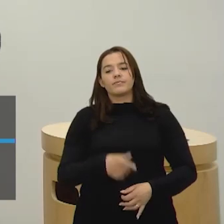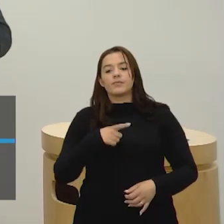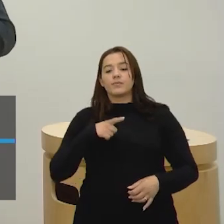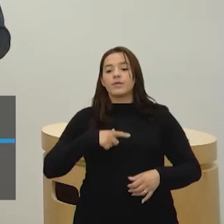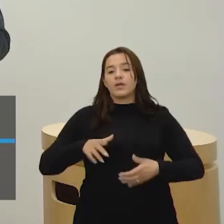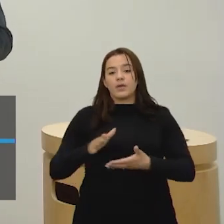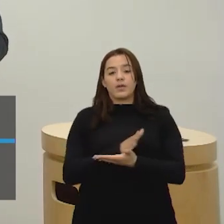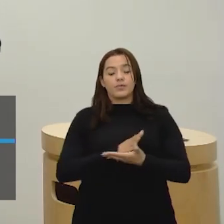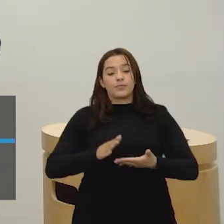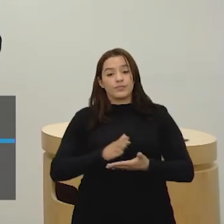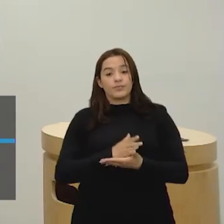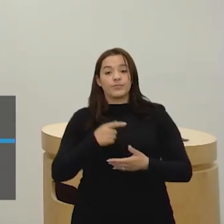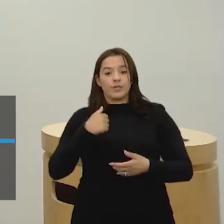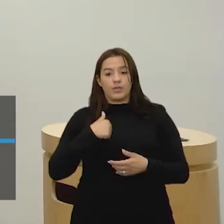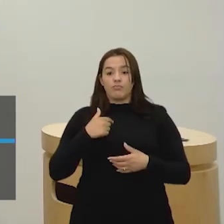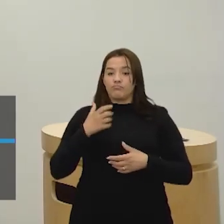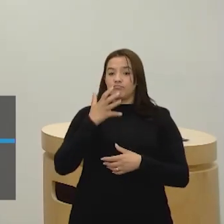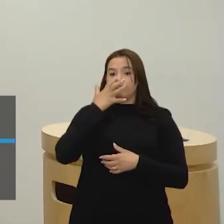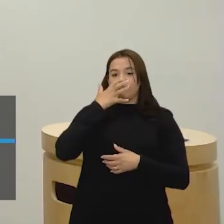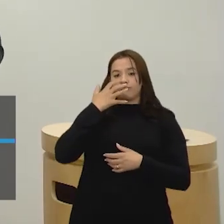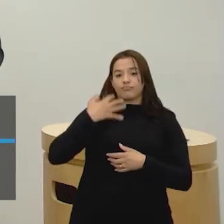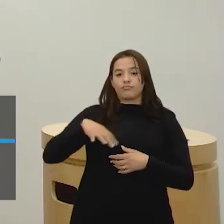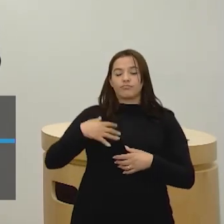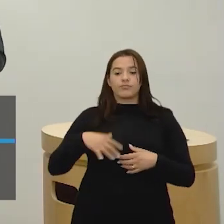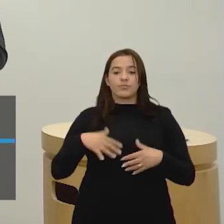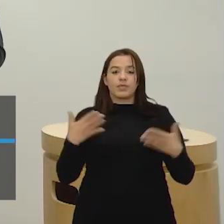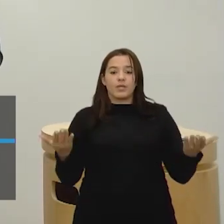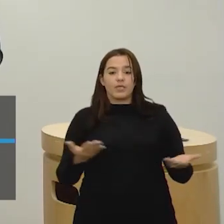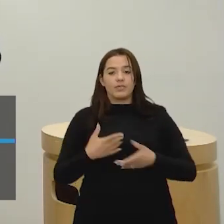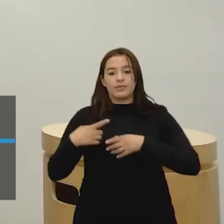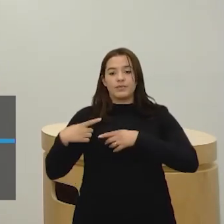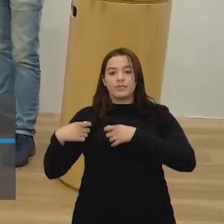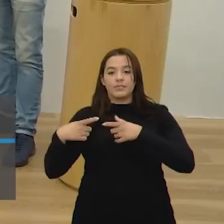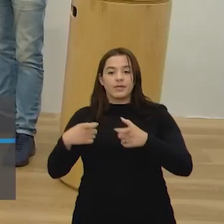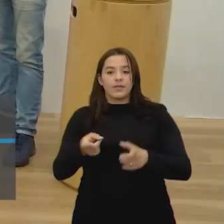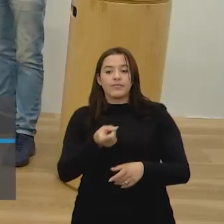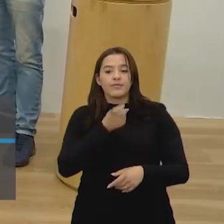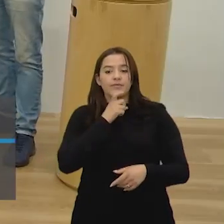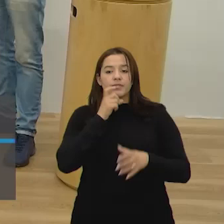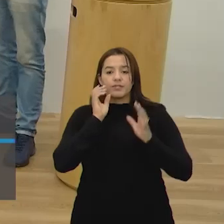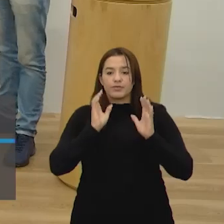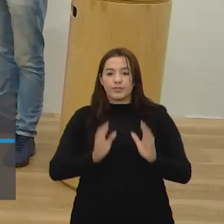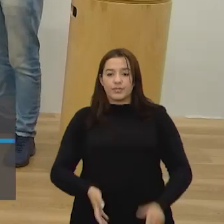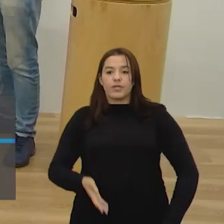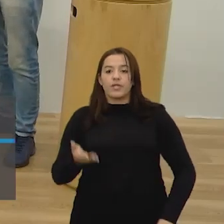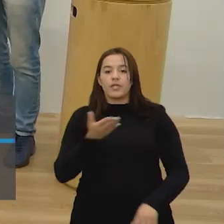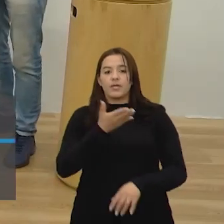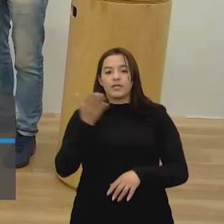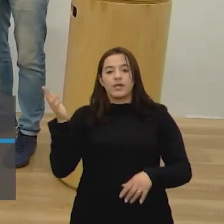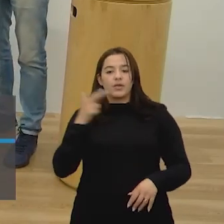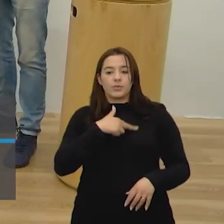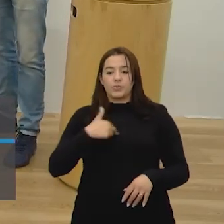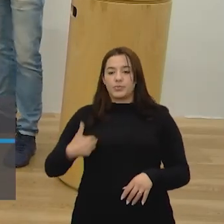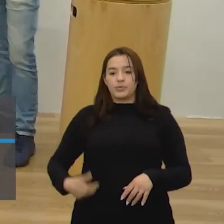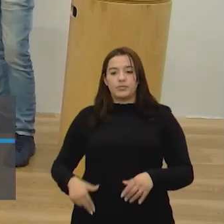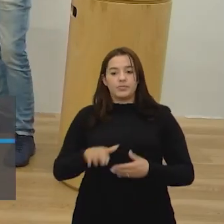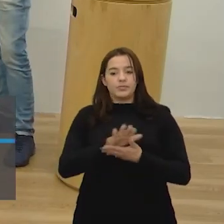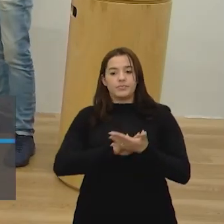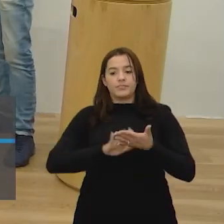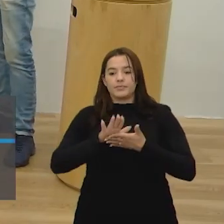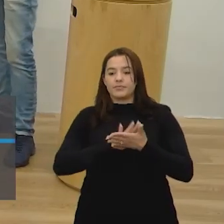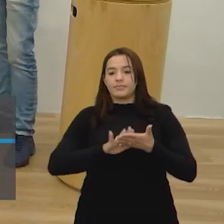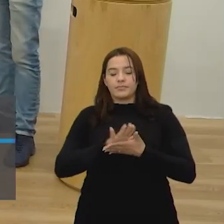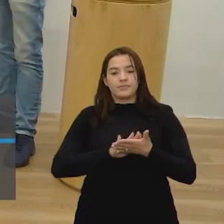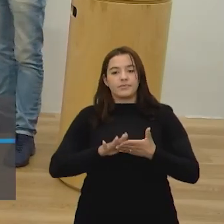a mim me surpreende bastante, porque nós já acabamos a Guerra Fria. Pois é. Nem a China praticamente é mais comunista, e